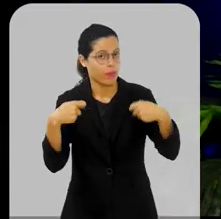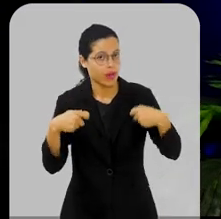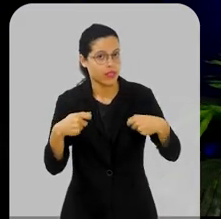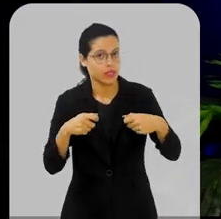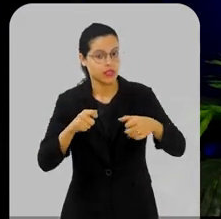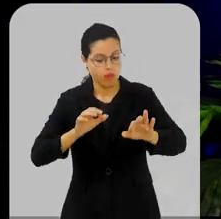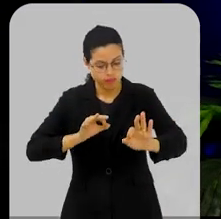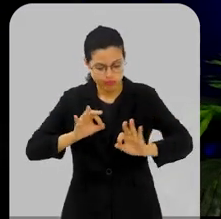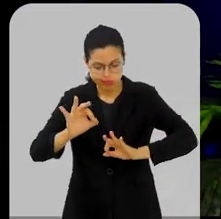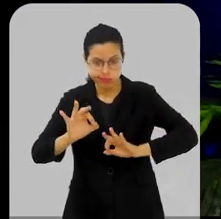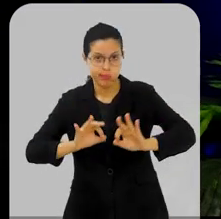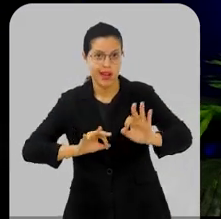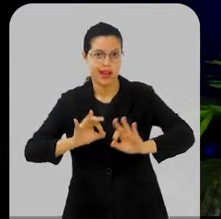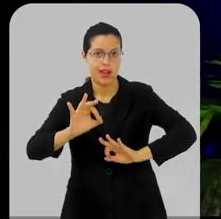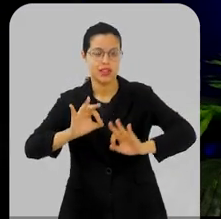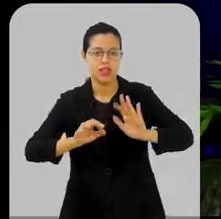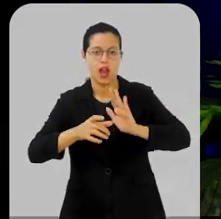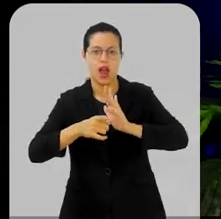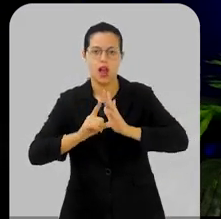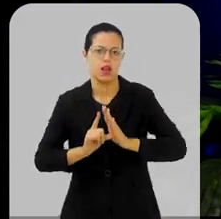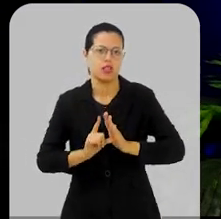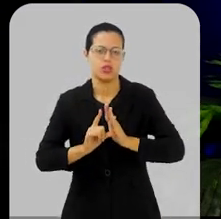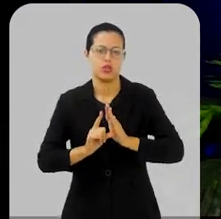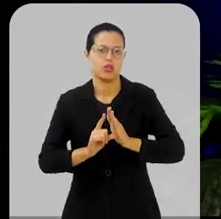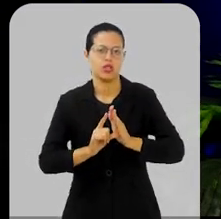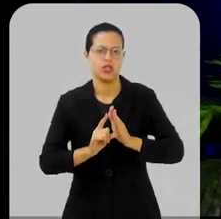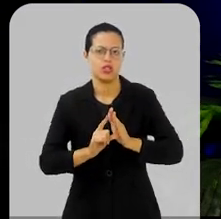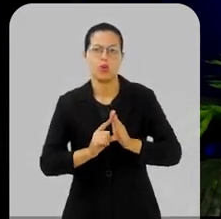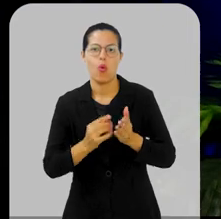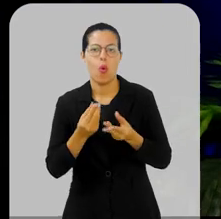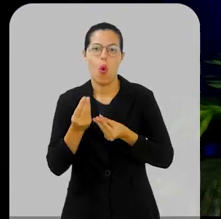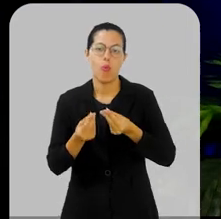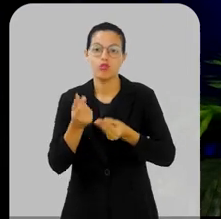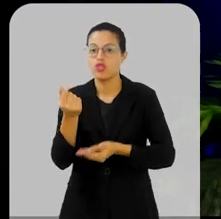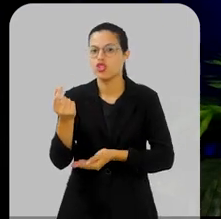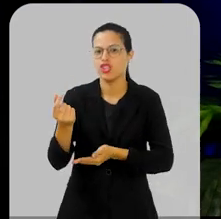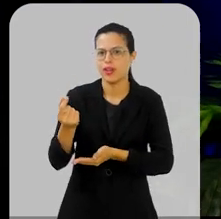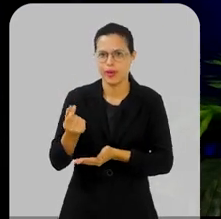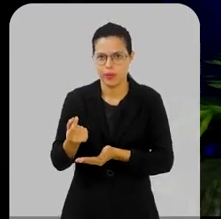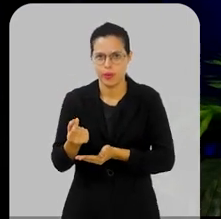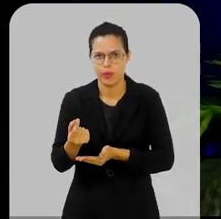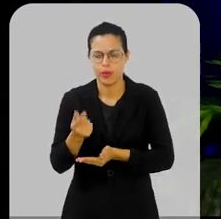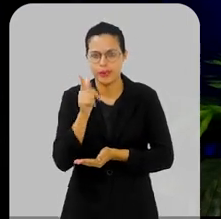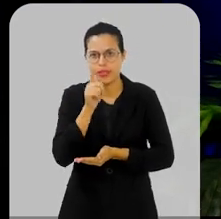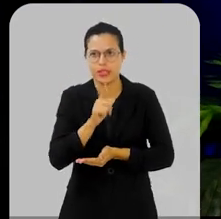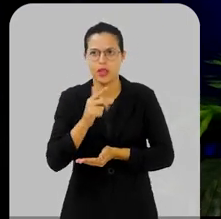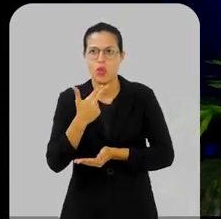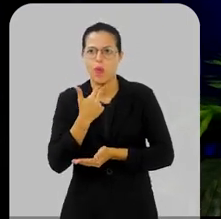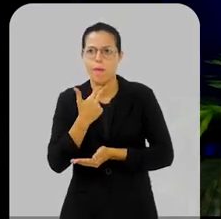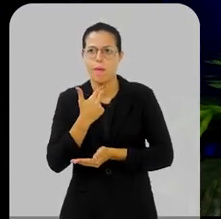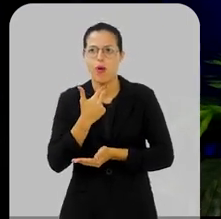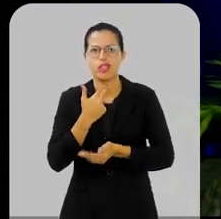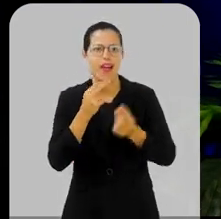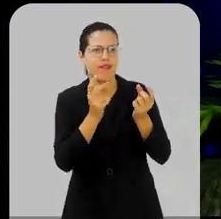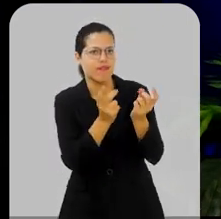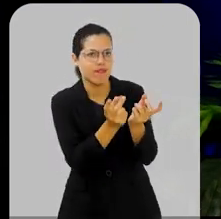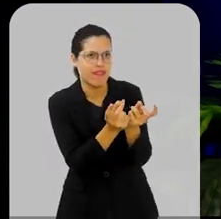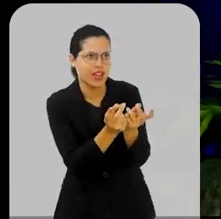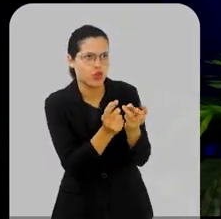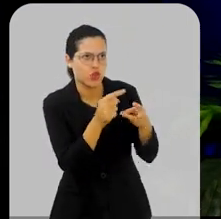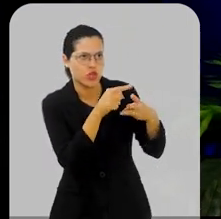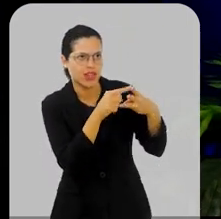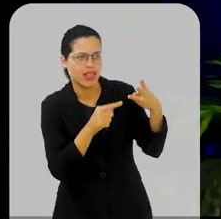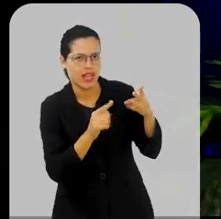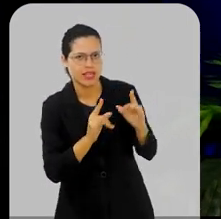que estar dentro de um grande planejamento de onde virão esses recursos. Não pode ser essas coisas desse dia, assim,